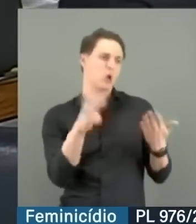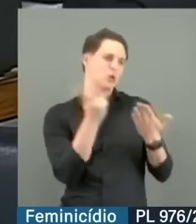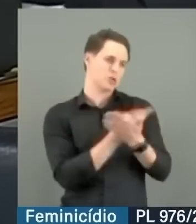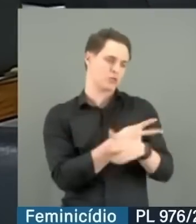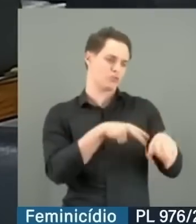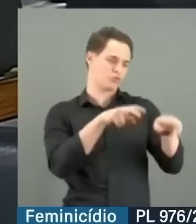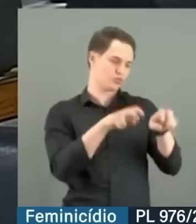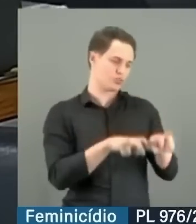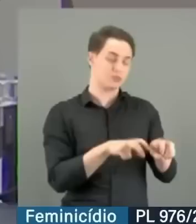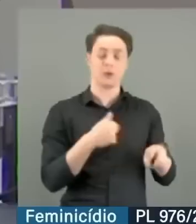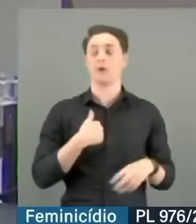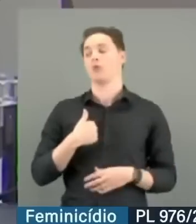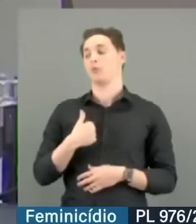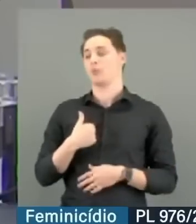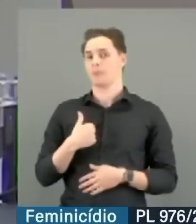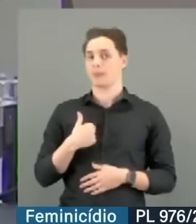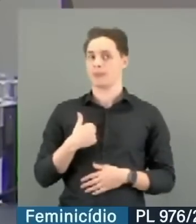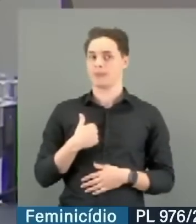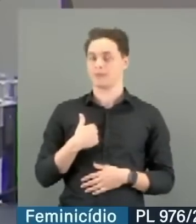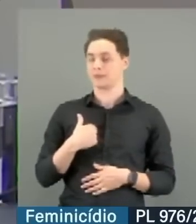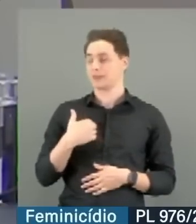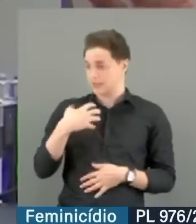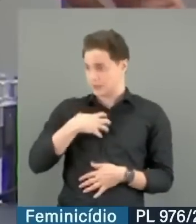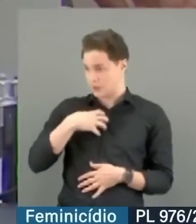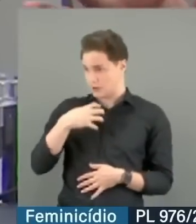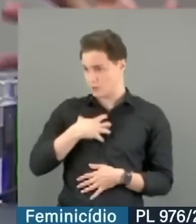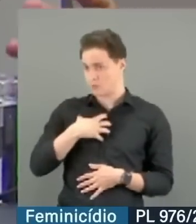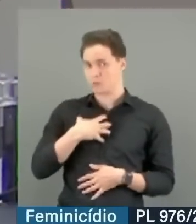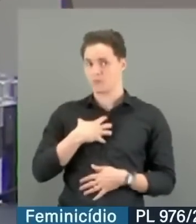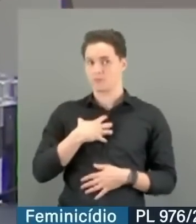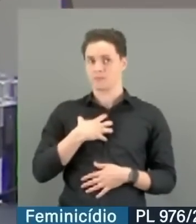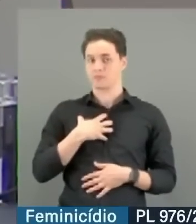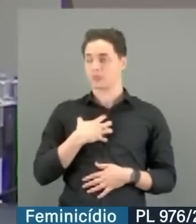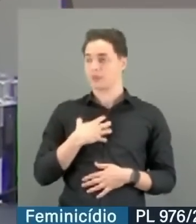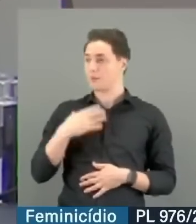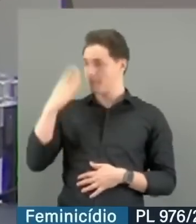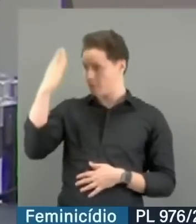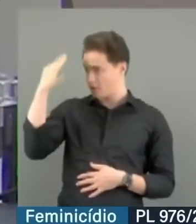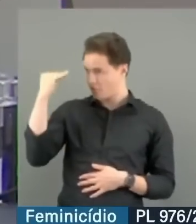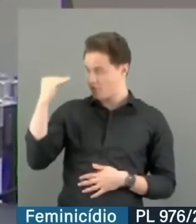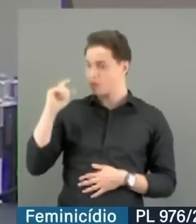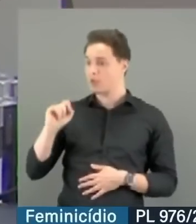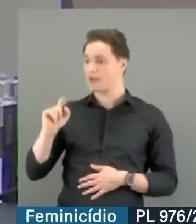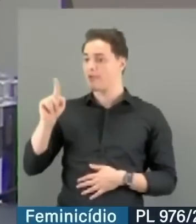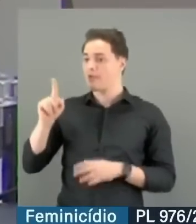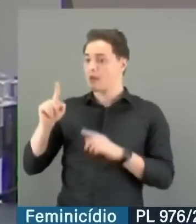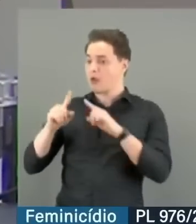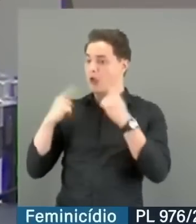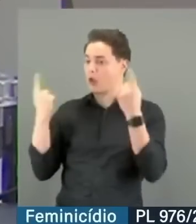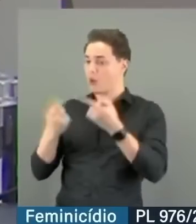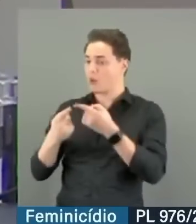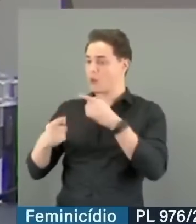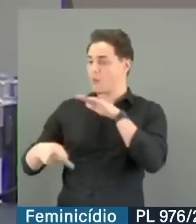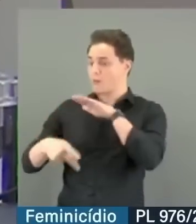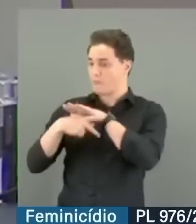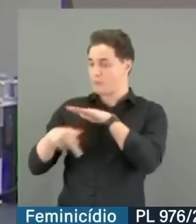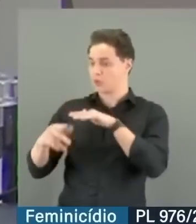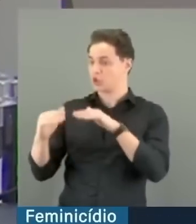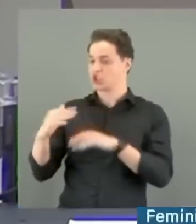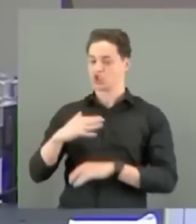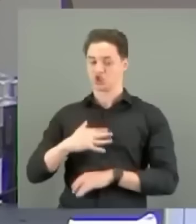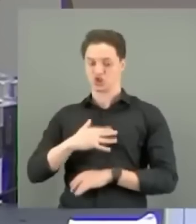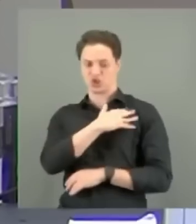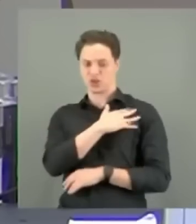Eu tenho a impressão que, pela foto, que é uma reunião dos generais que já